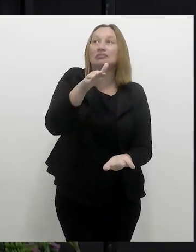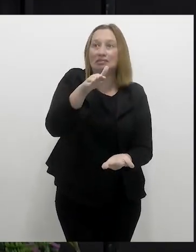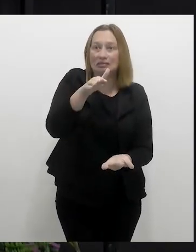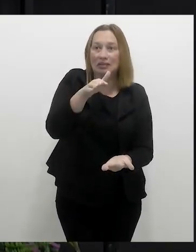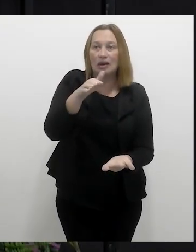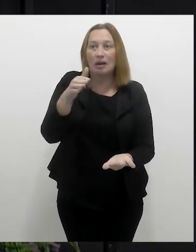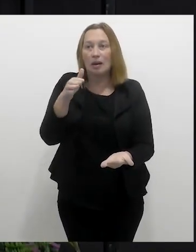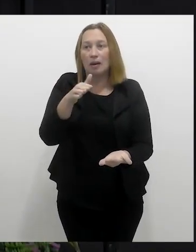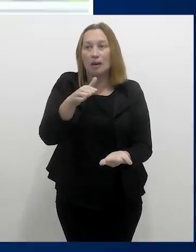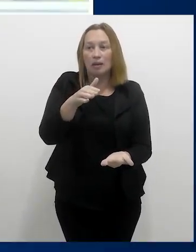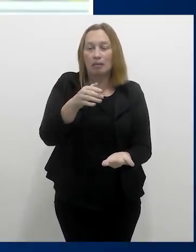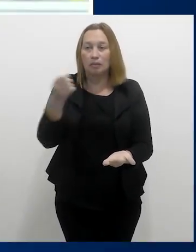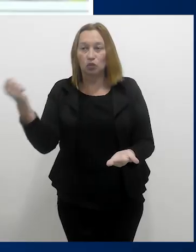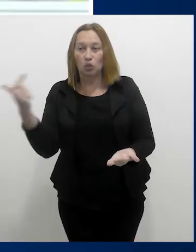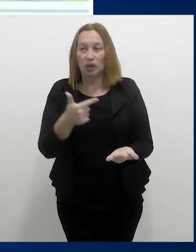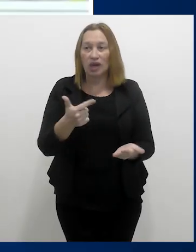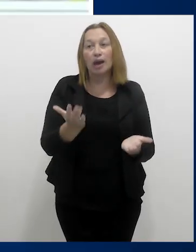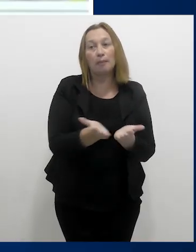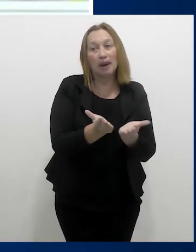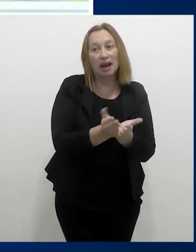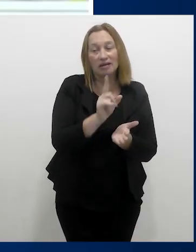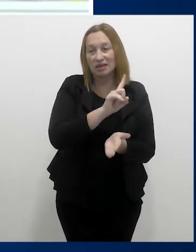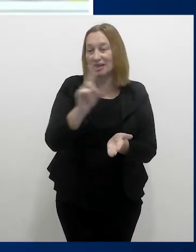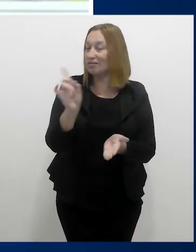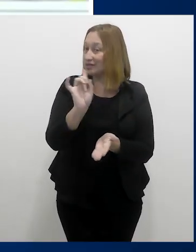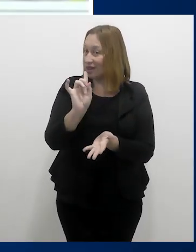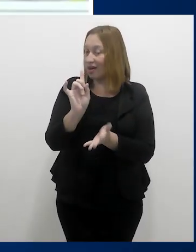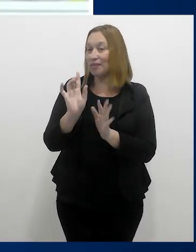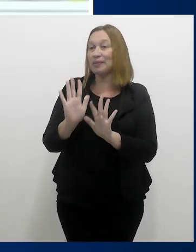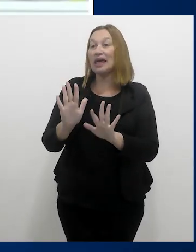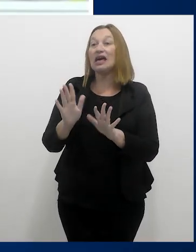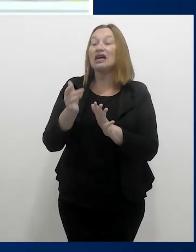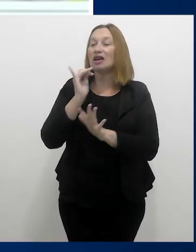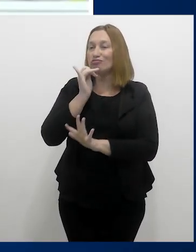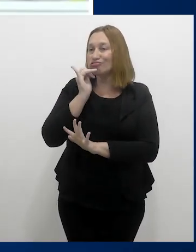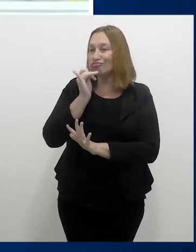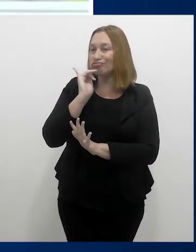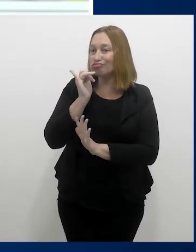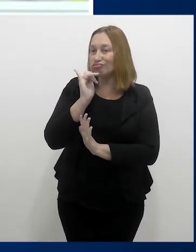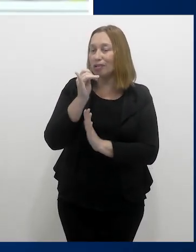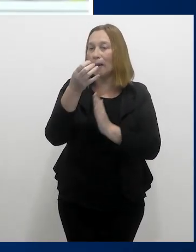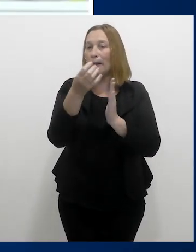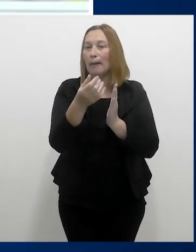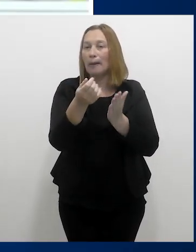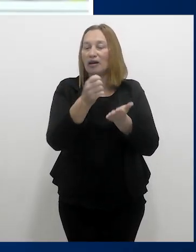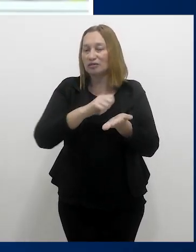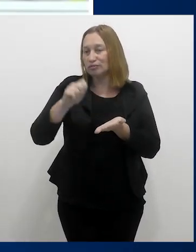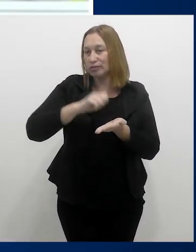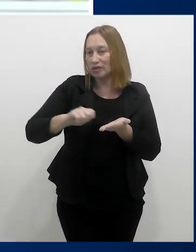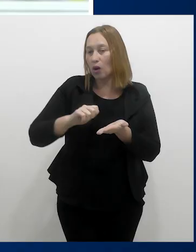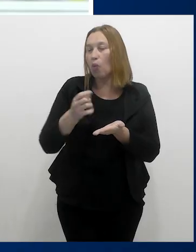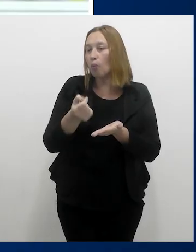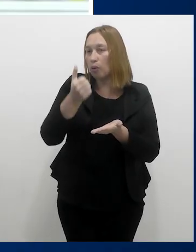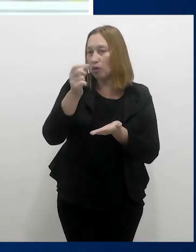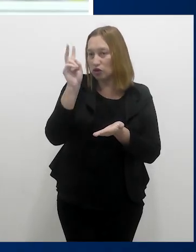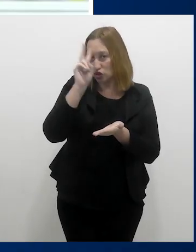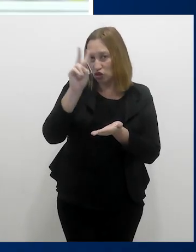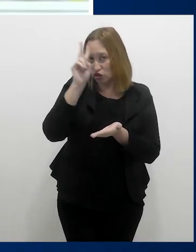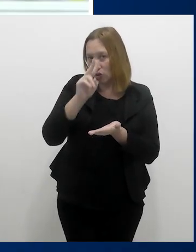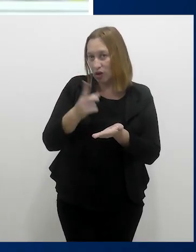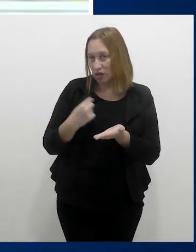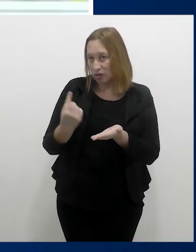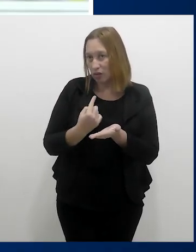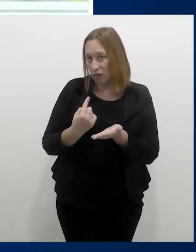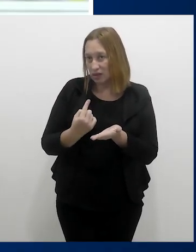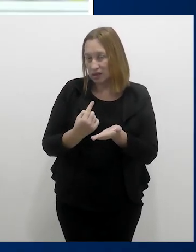Maura? Não, não, não era o caso. É uma coisa que foi contando, que contava um pouco da nossa história.